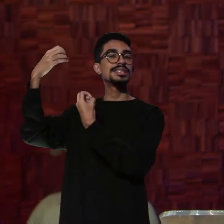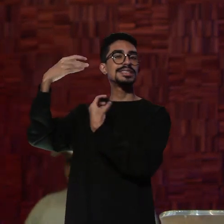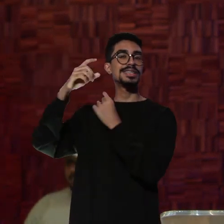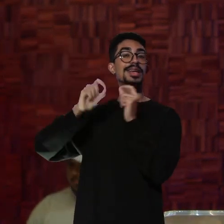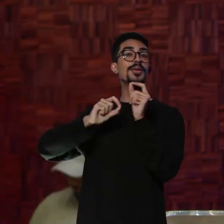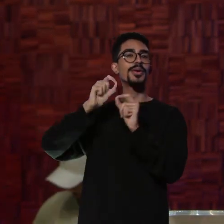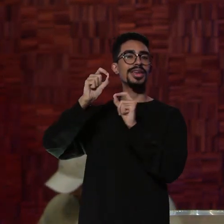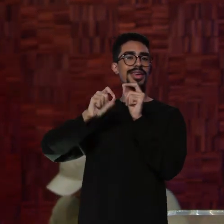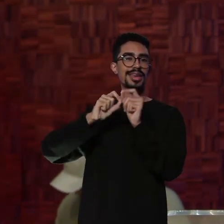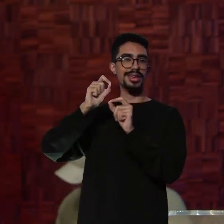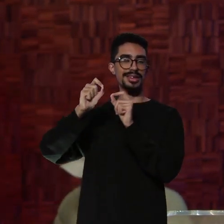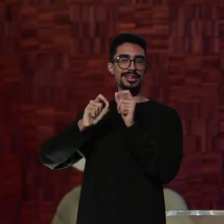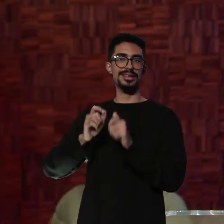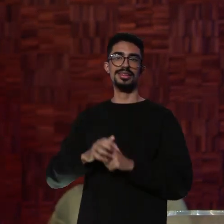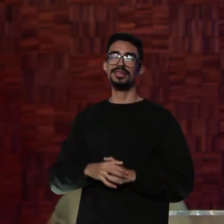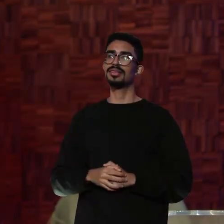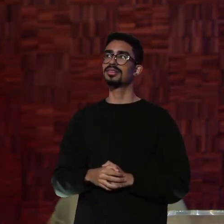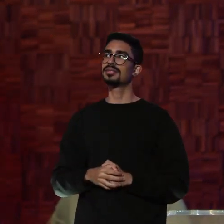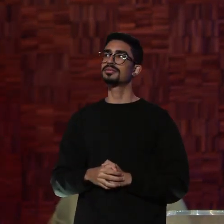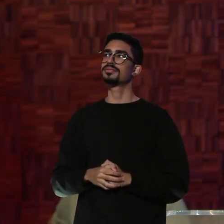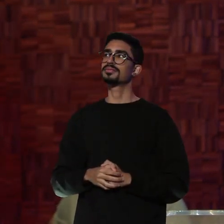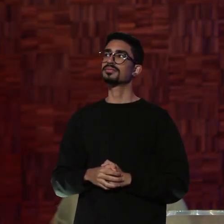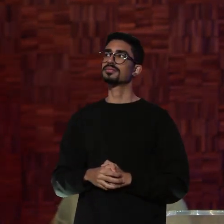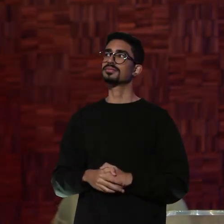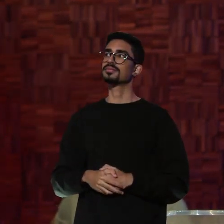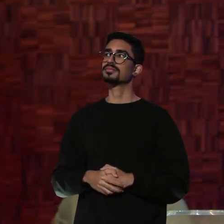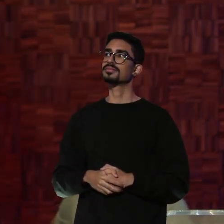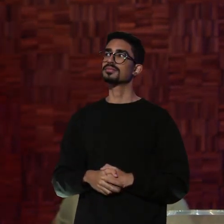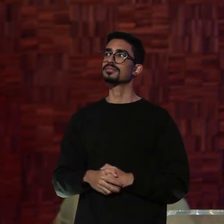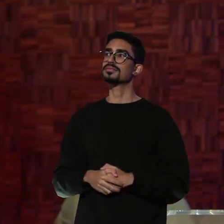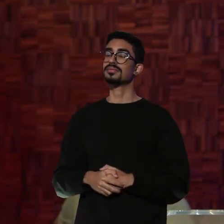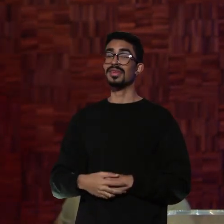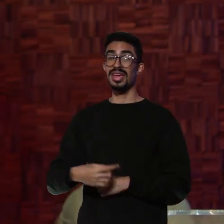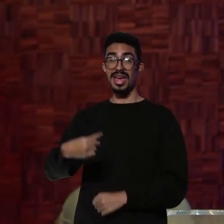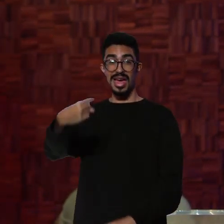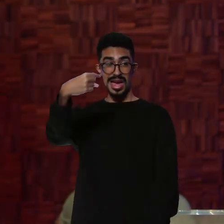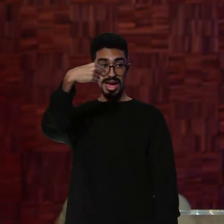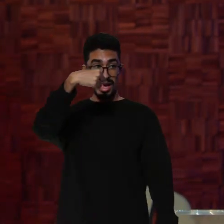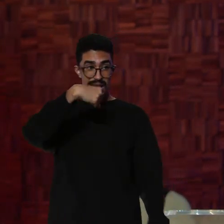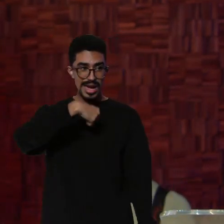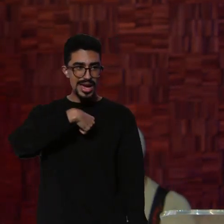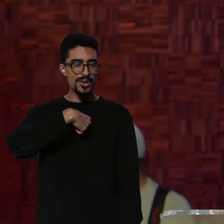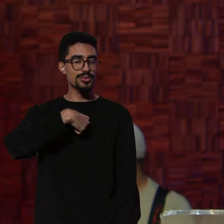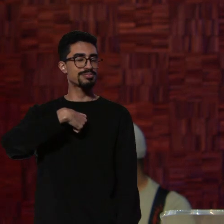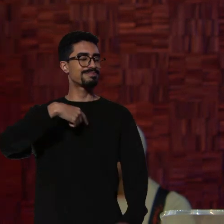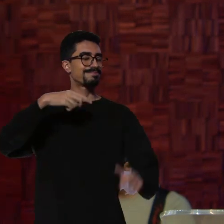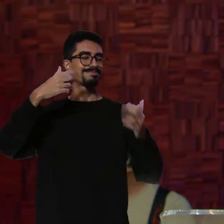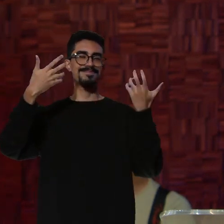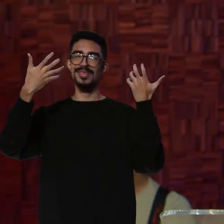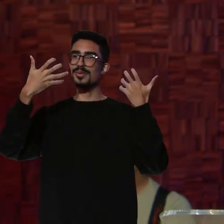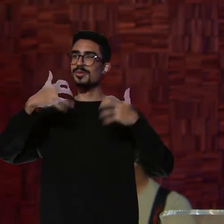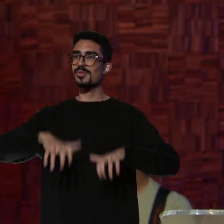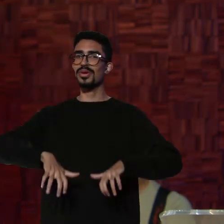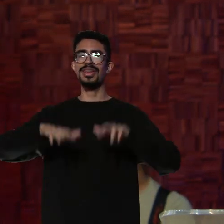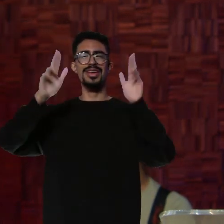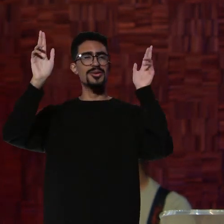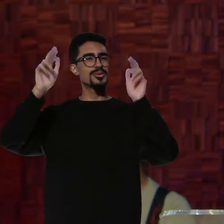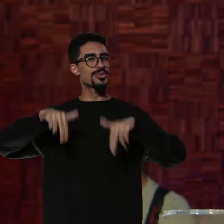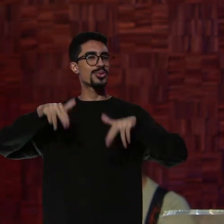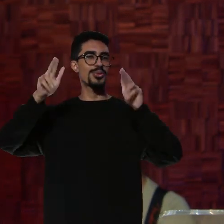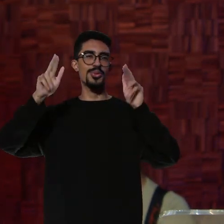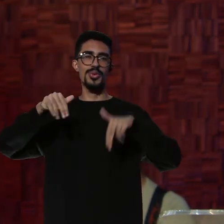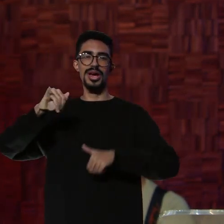Eu nunca mais na minha vida quero perder outra oportunidade do reino de